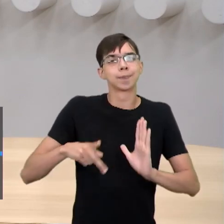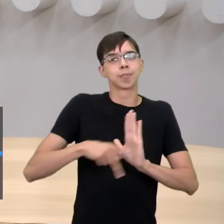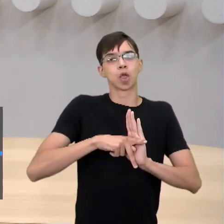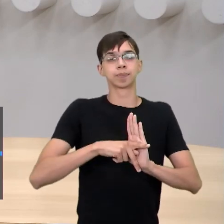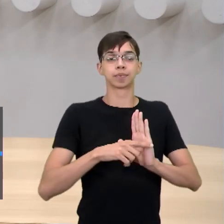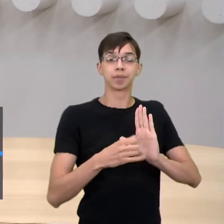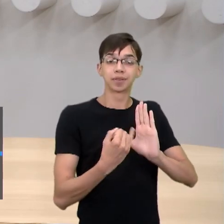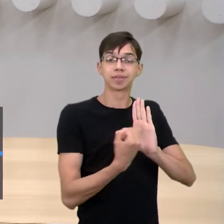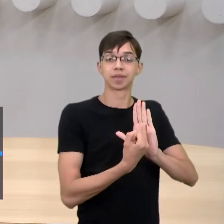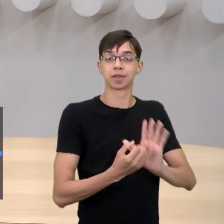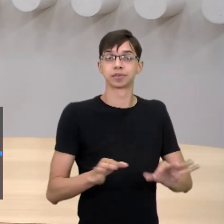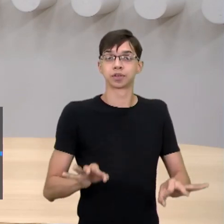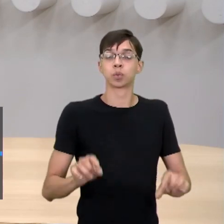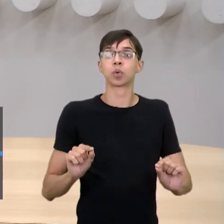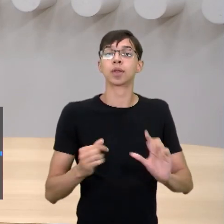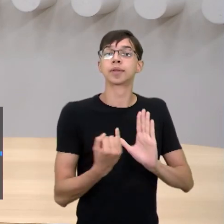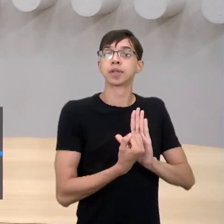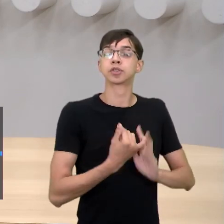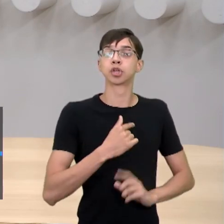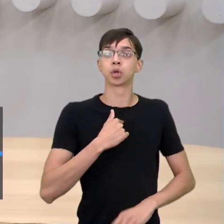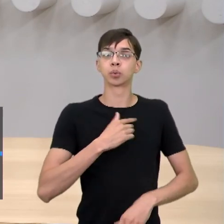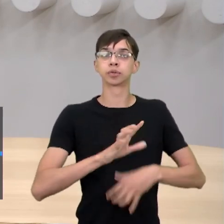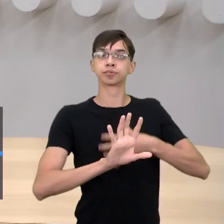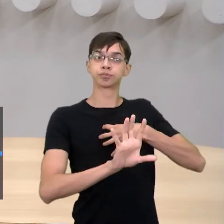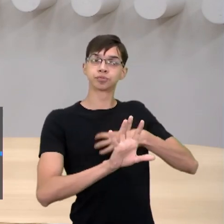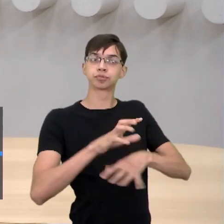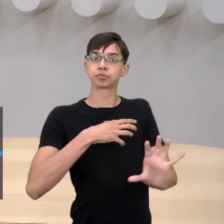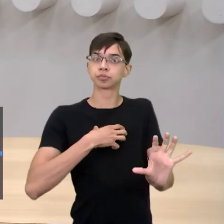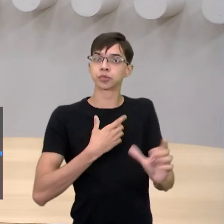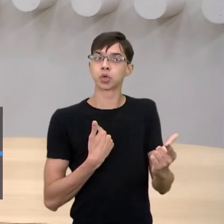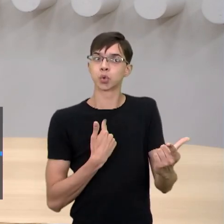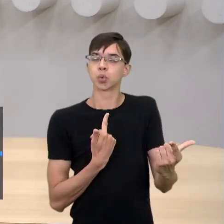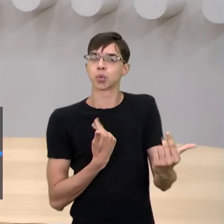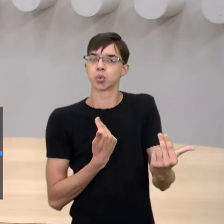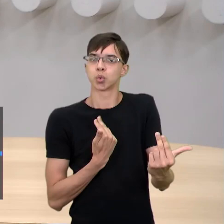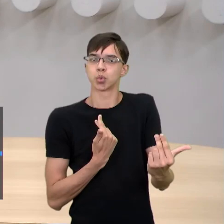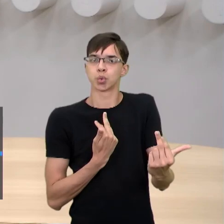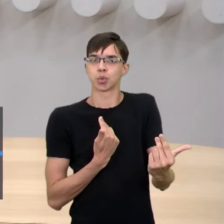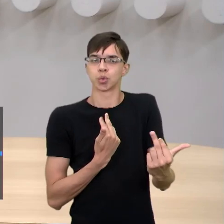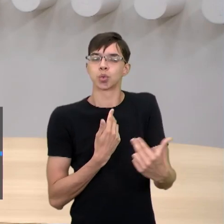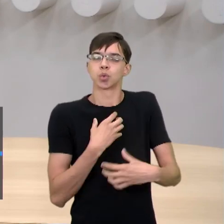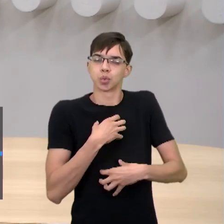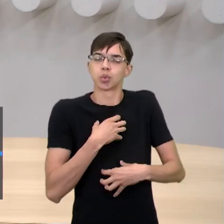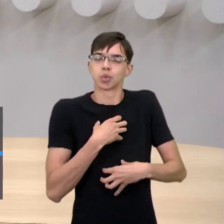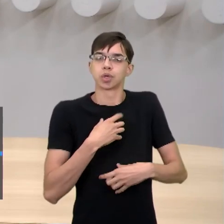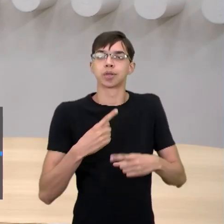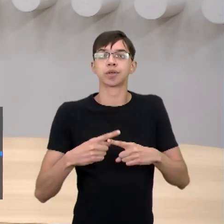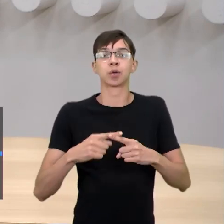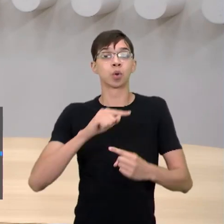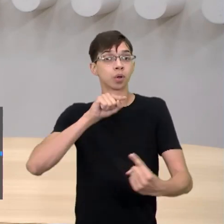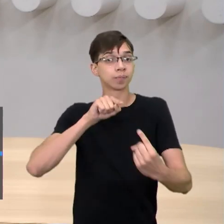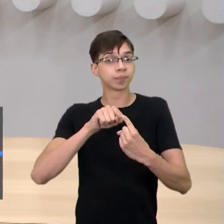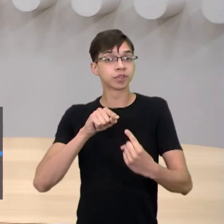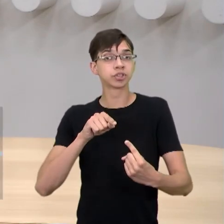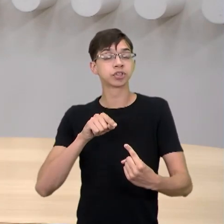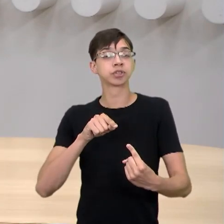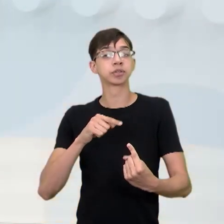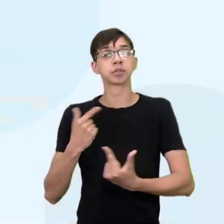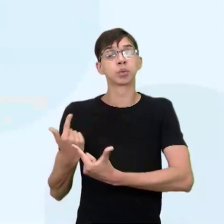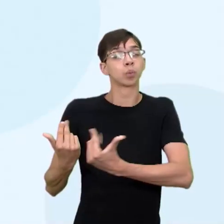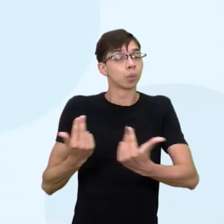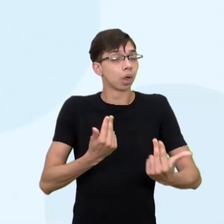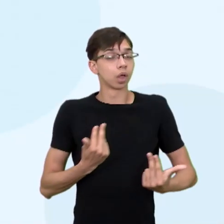identidade. O que é identidade? Eu me identifico no outro também. Por quê? Porque a gente tem objetivos e interesses em